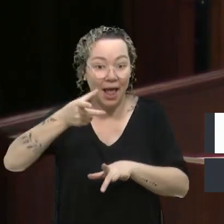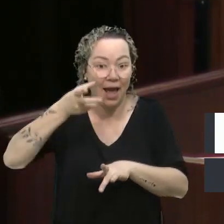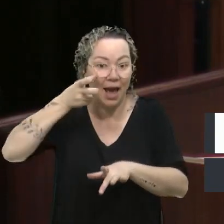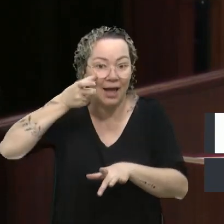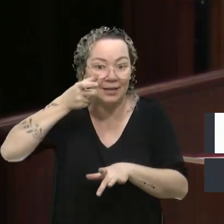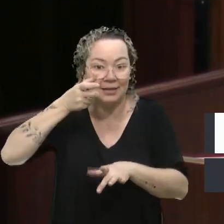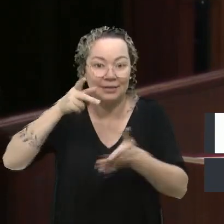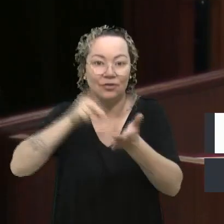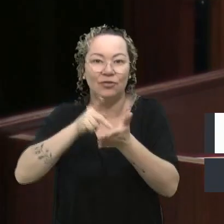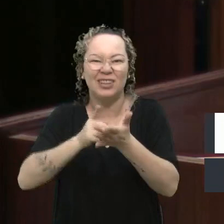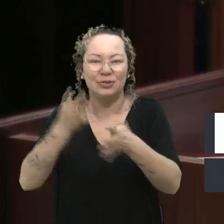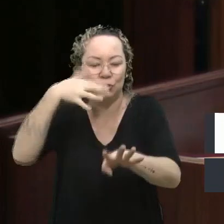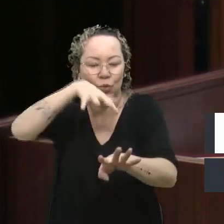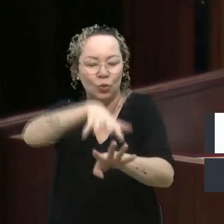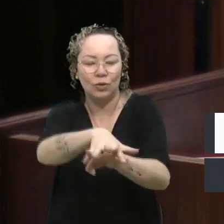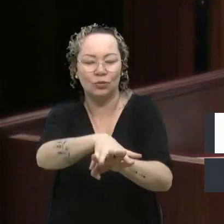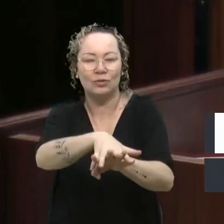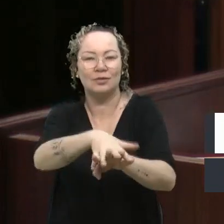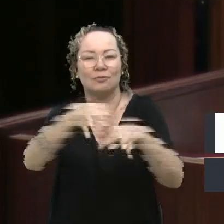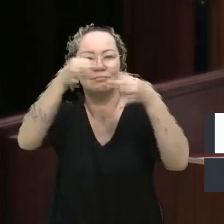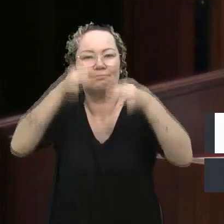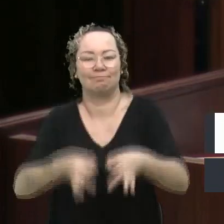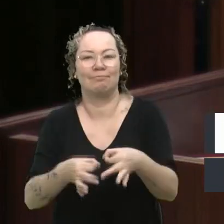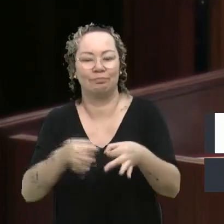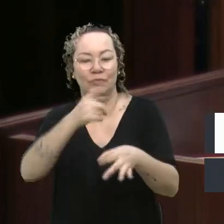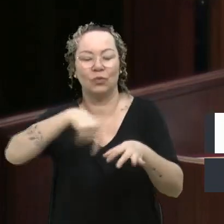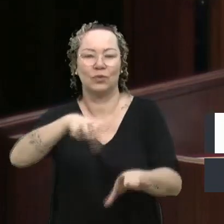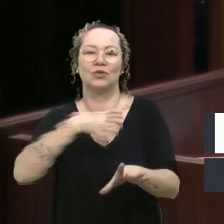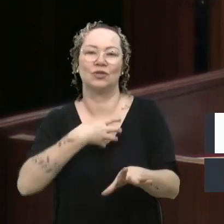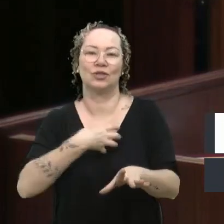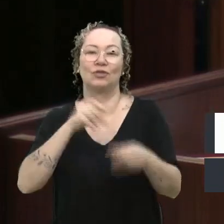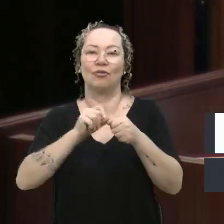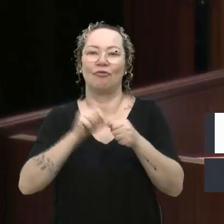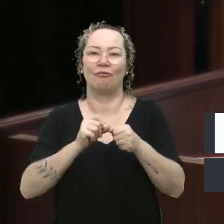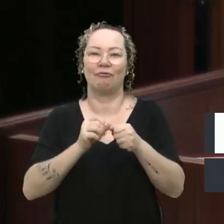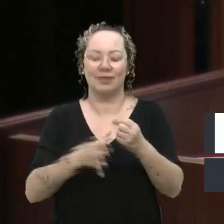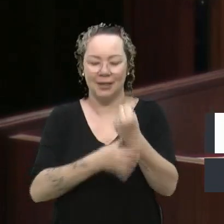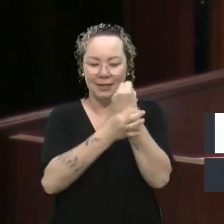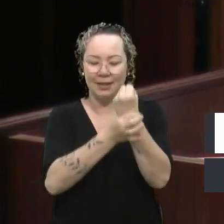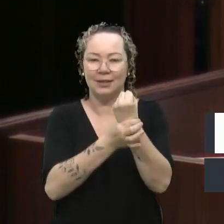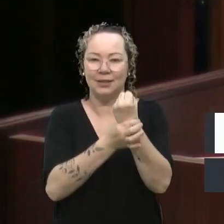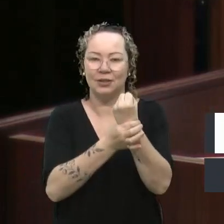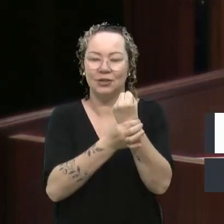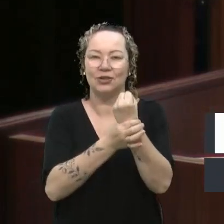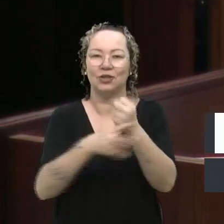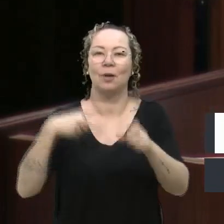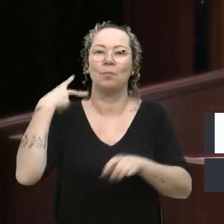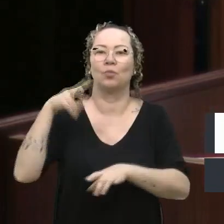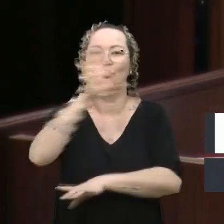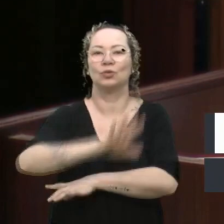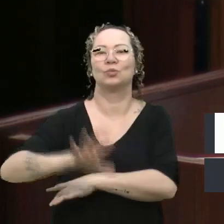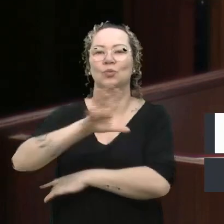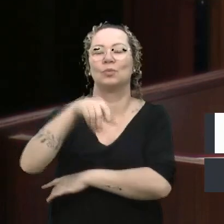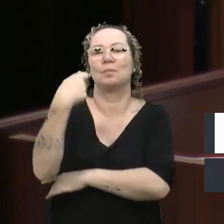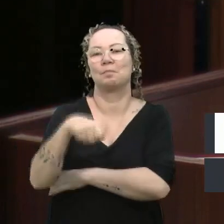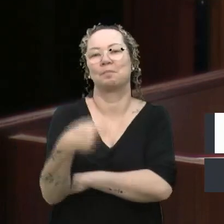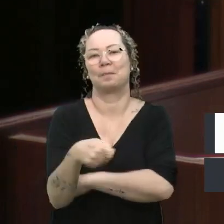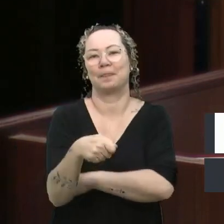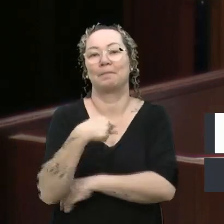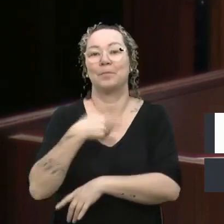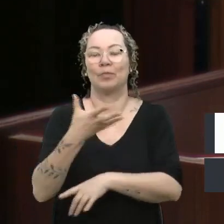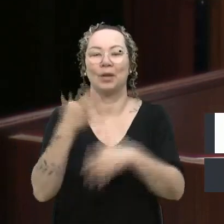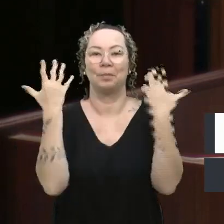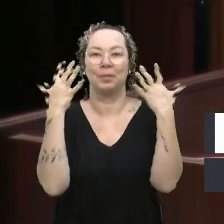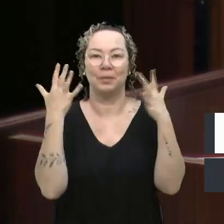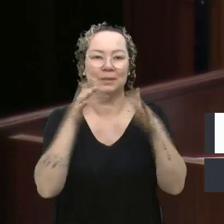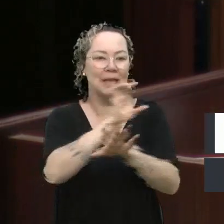inclusivo, assertivo e que dessa forma a gente garanta as políticas públicas que são tão necessárias. Eu quero parabenizar a